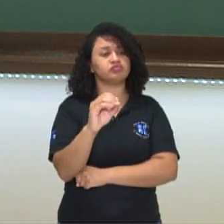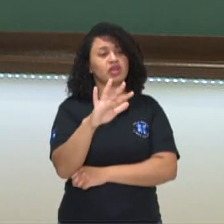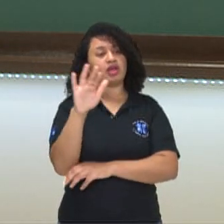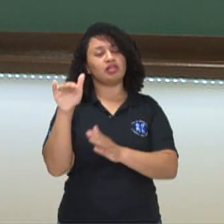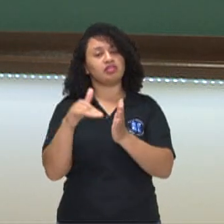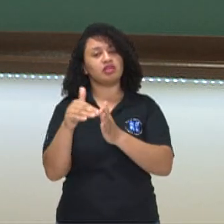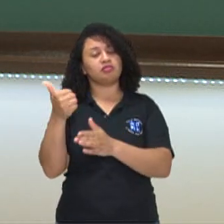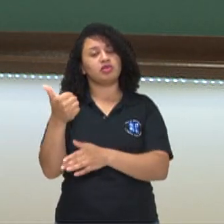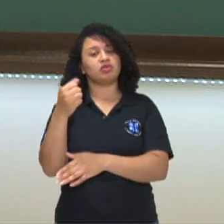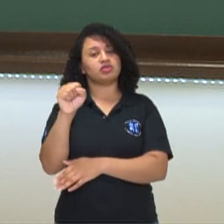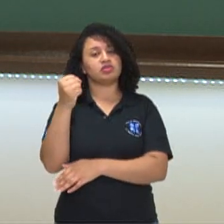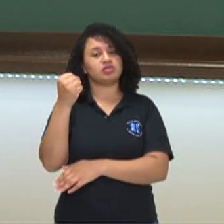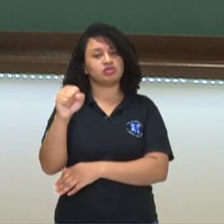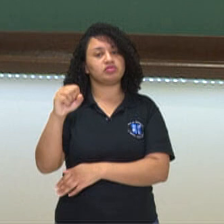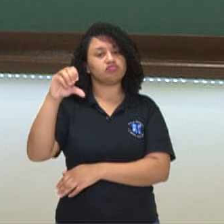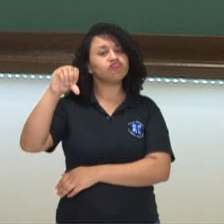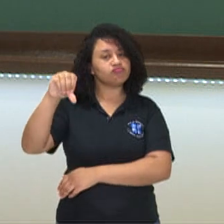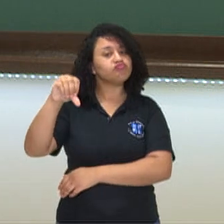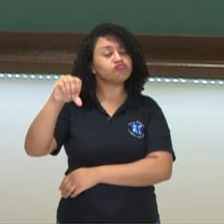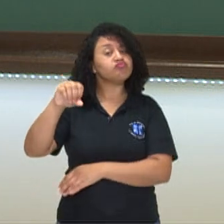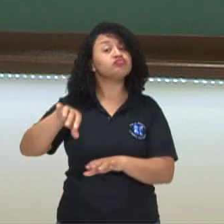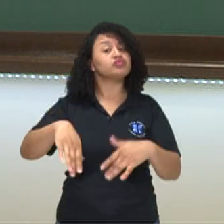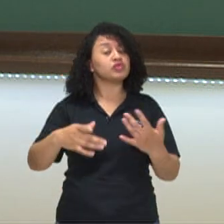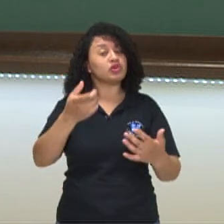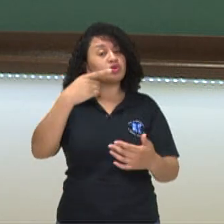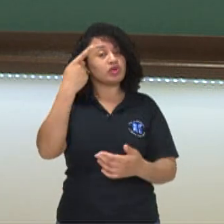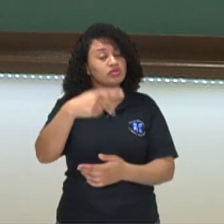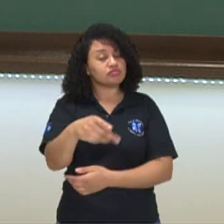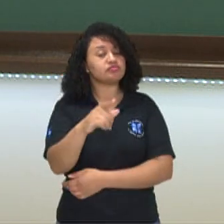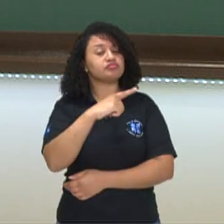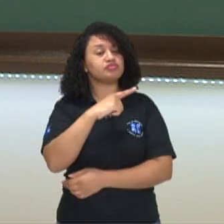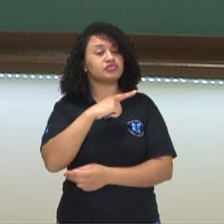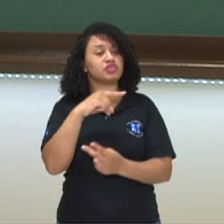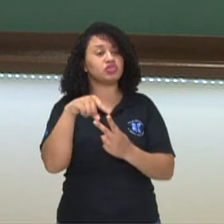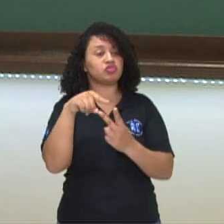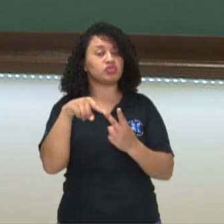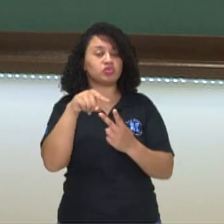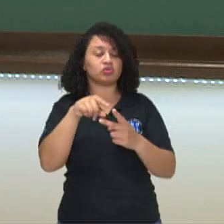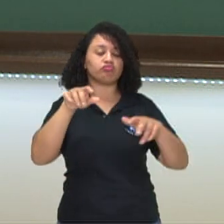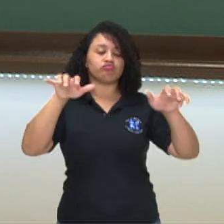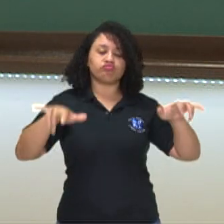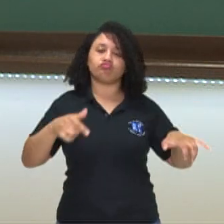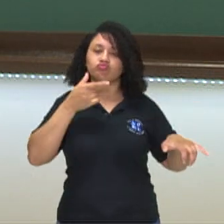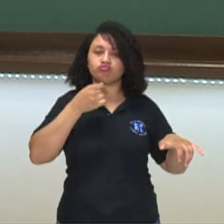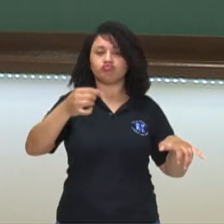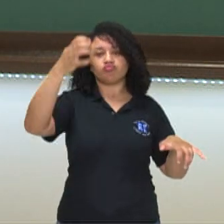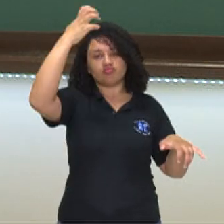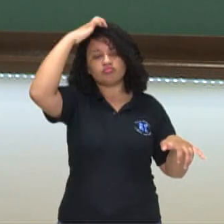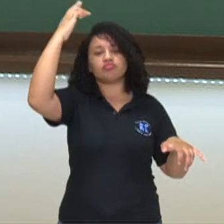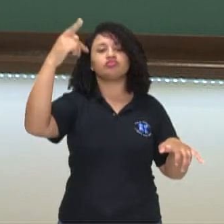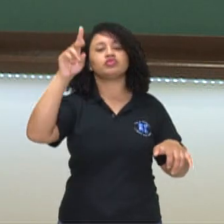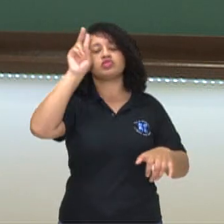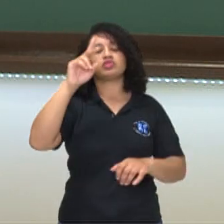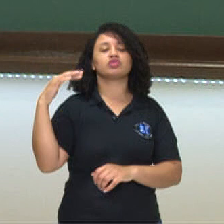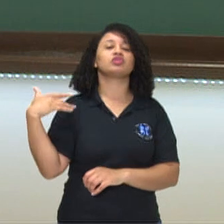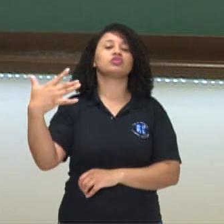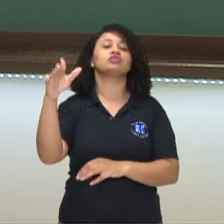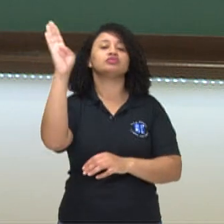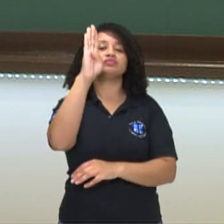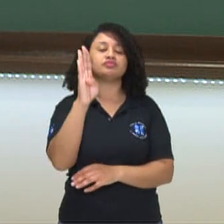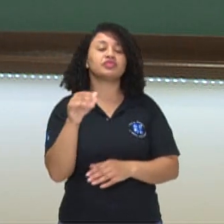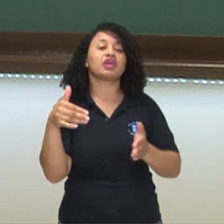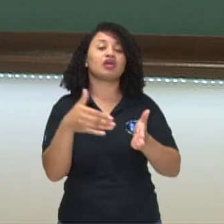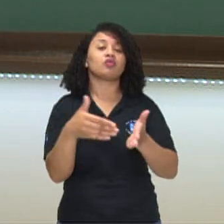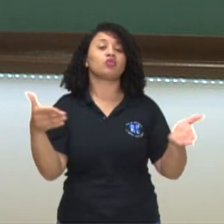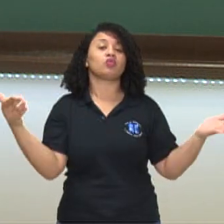até 1889. Então nós tivemos sim dois monarcas na história do Brasil. Ainda nos dias